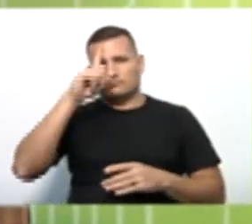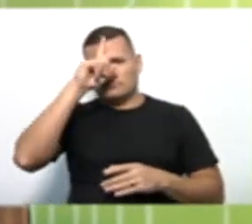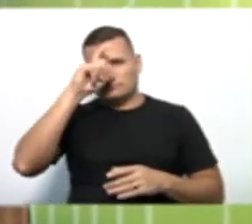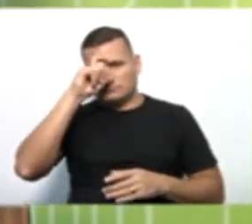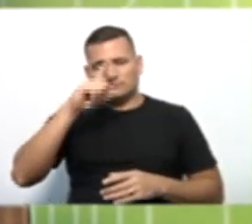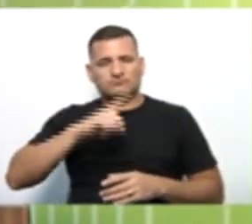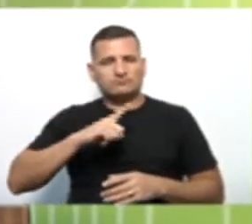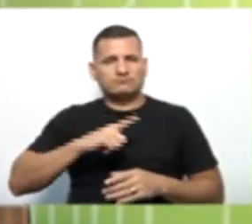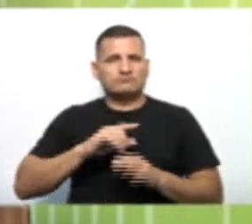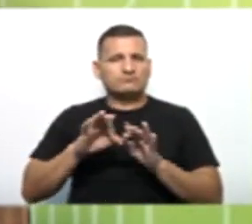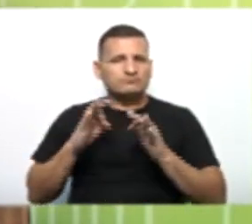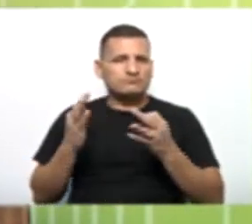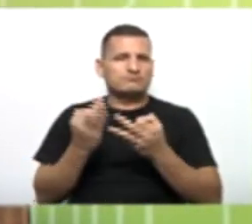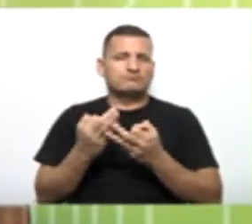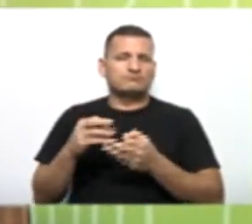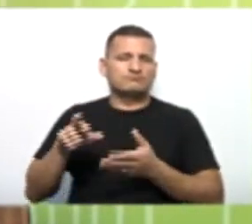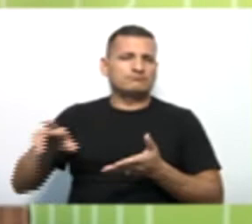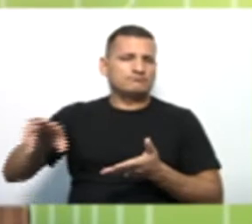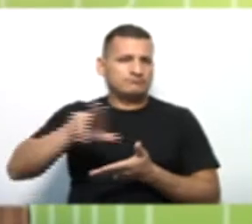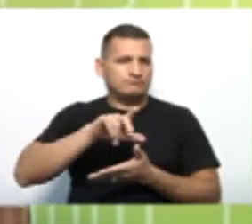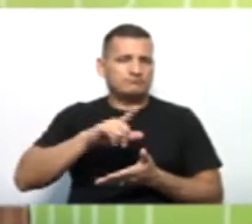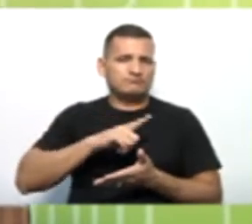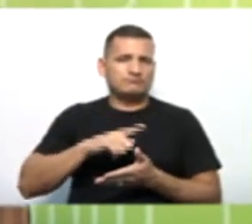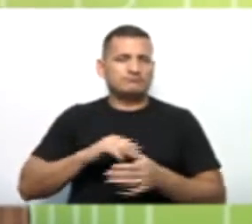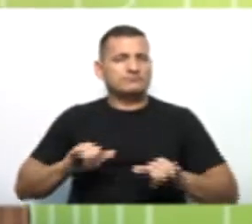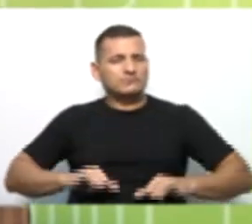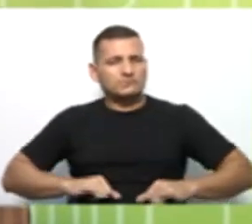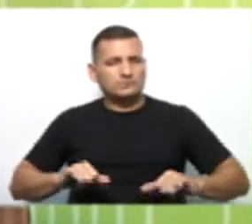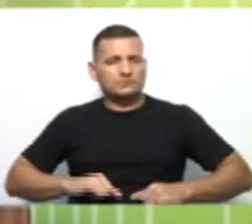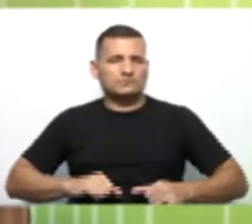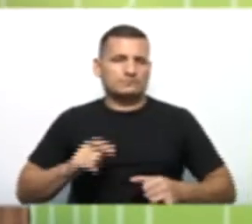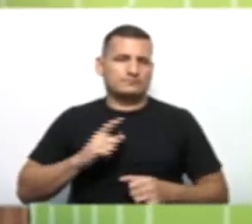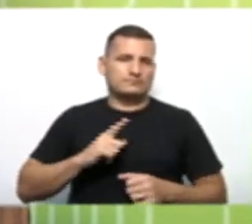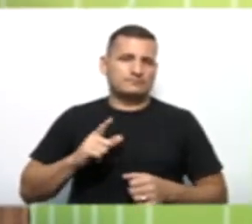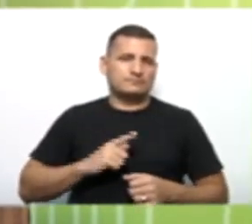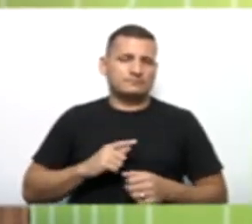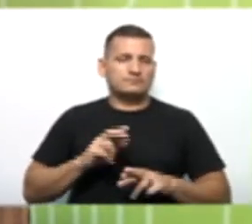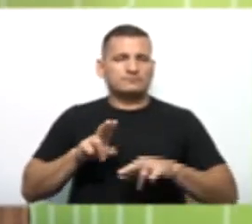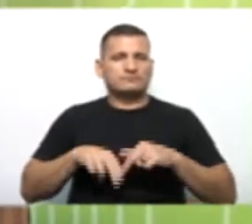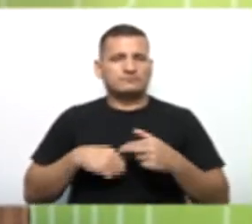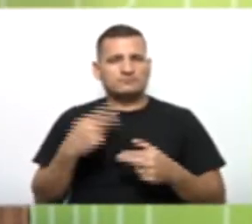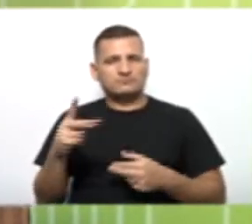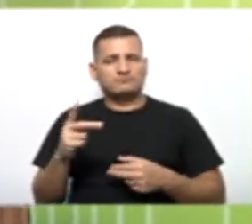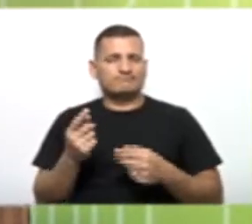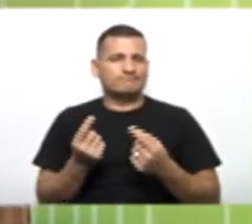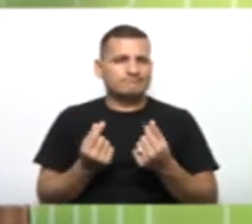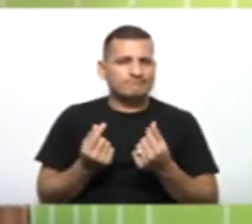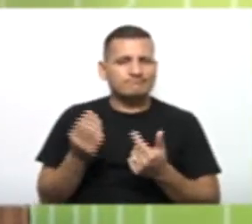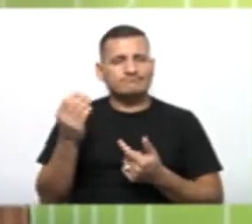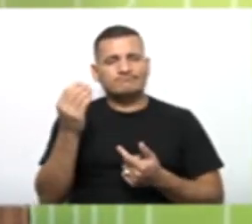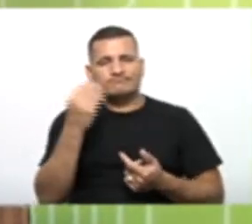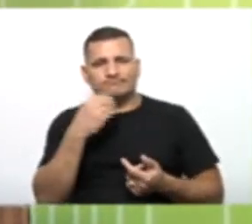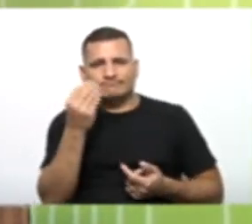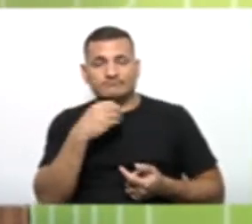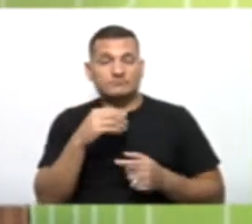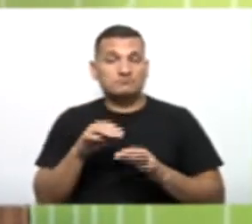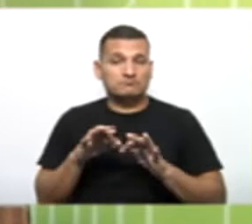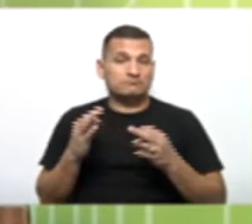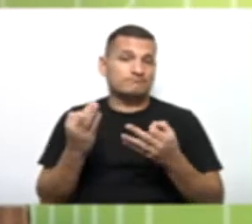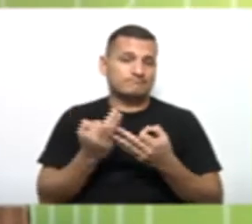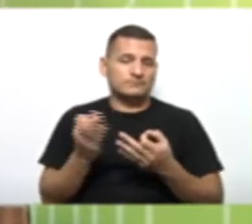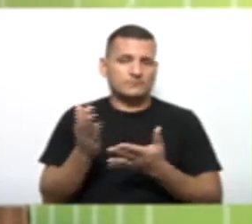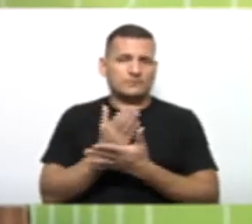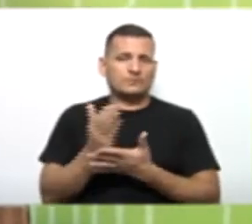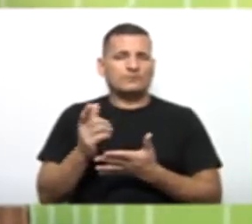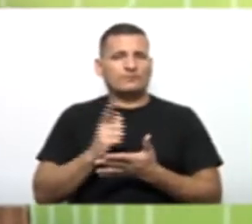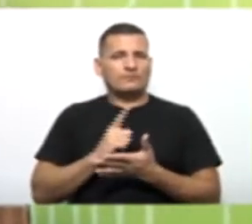de baixa renda famílias que sofrem nas relações do cotidiano devido à baixa renda de muitas famílias em situação de